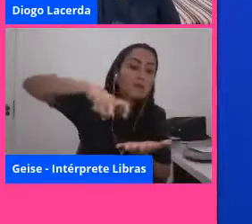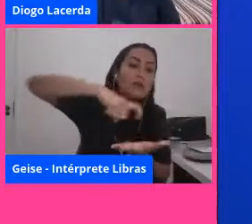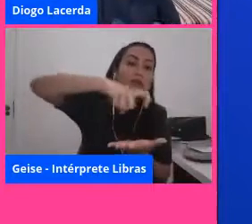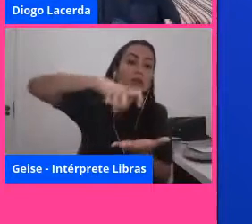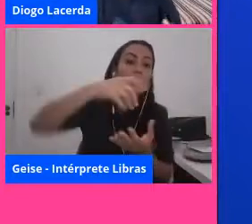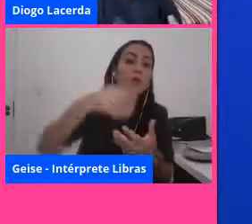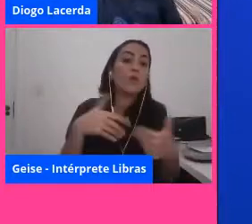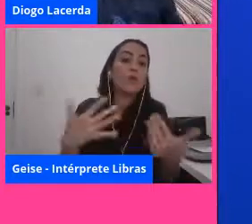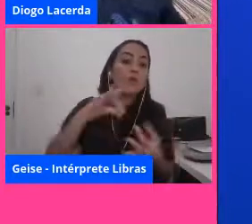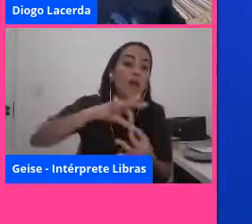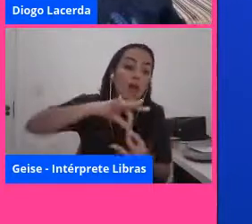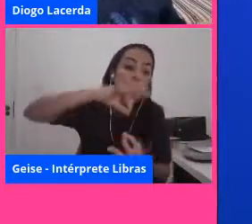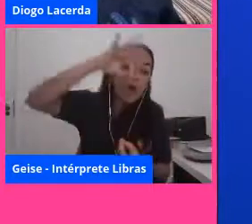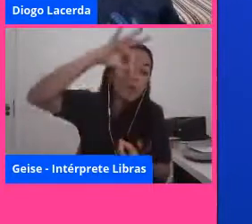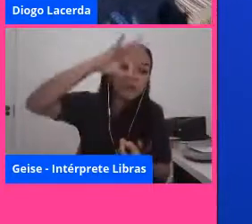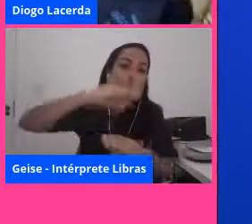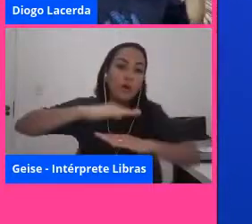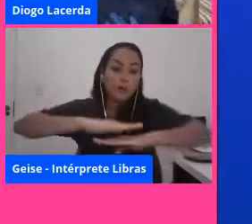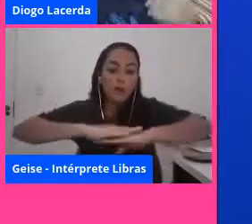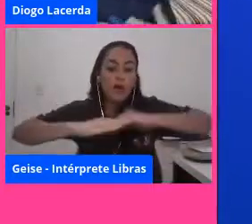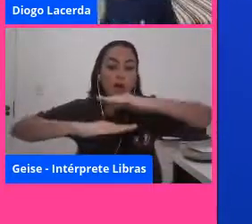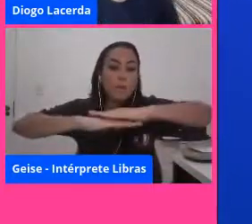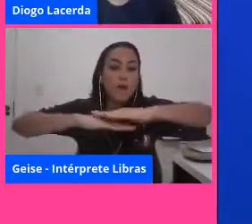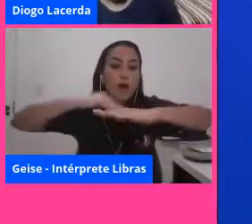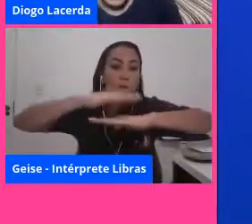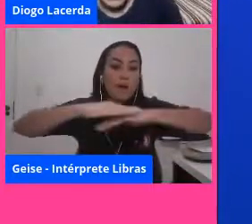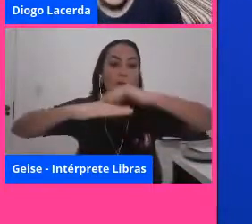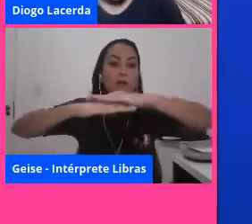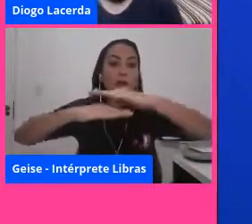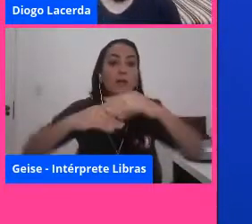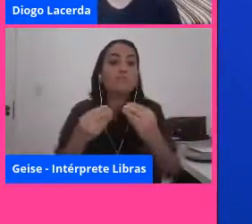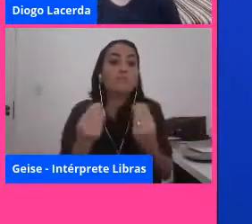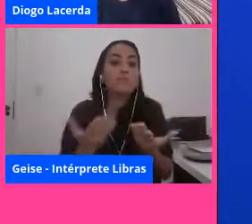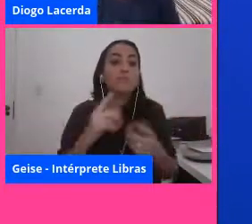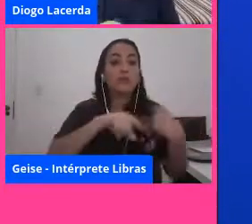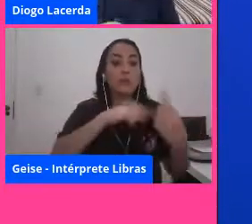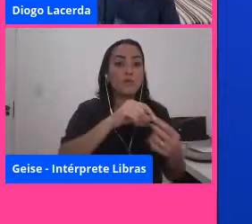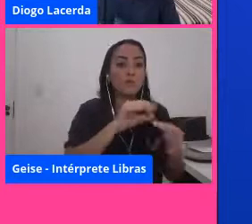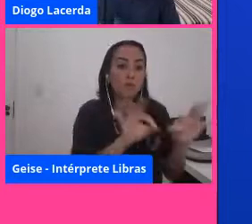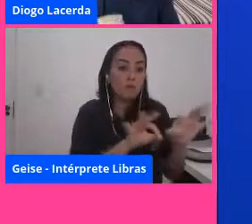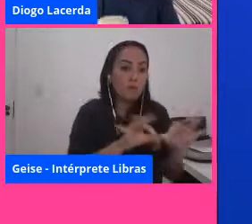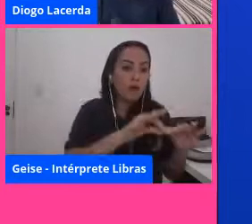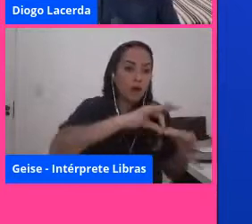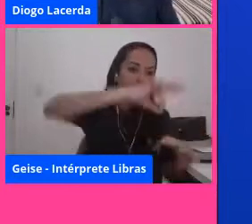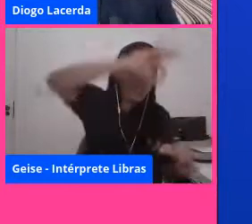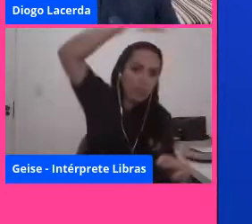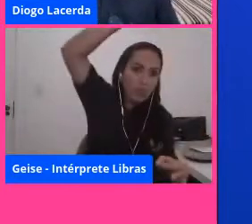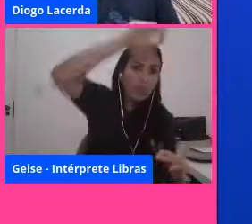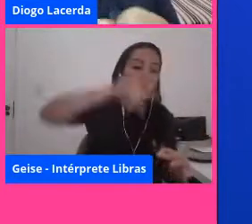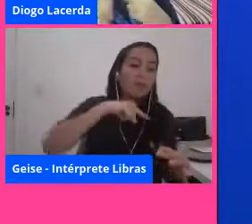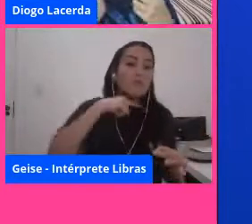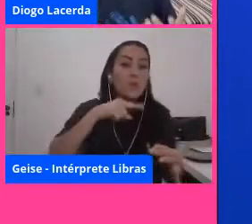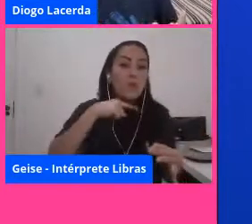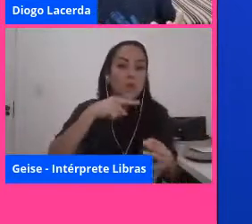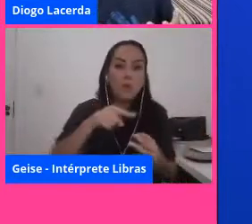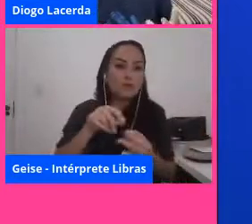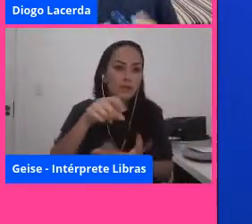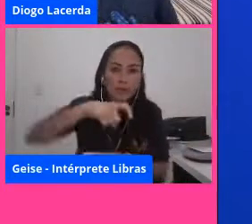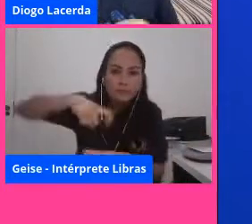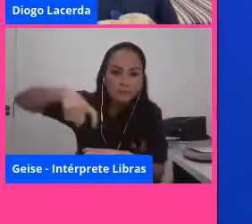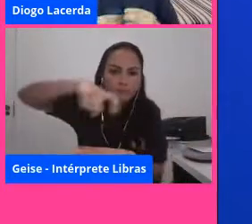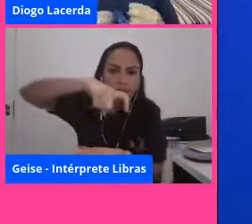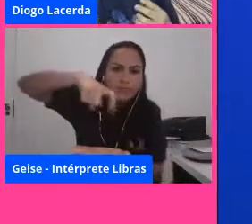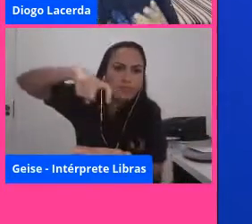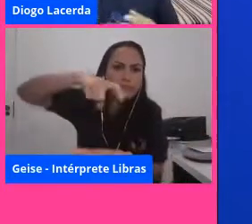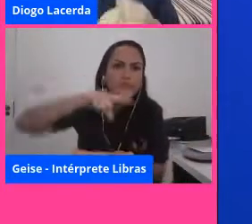alguns detalhes, porque não adianta tu desenhar uma peça muito grande que não vai caber, não adianta desenhar uma peça muito pequena que a tua impressora não vai